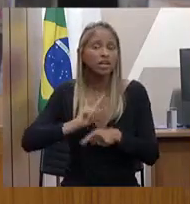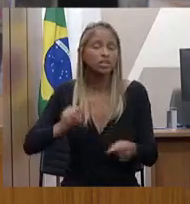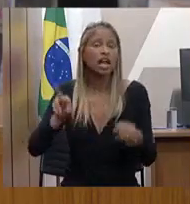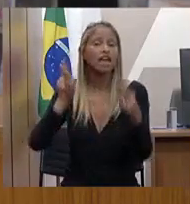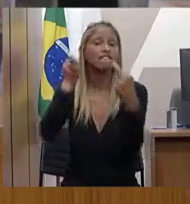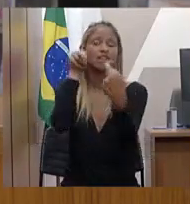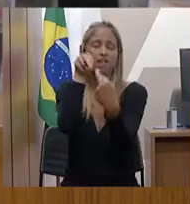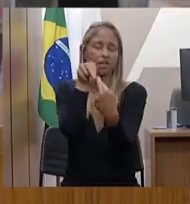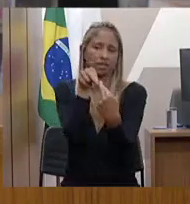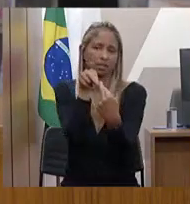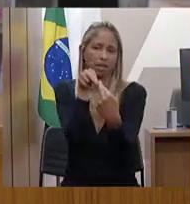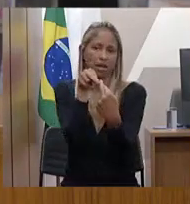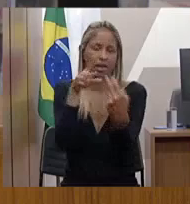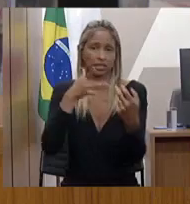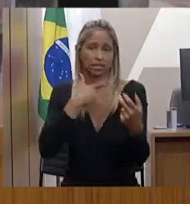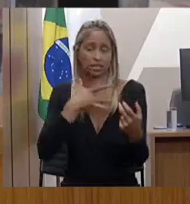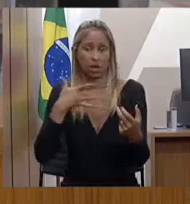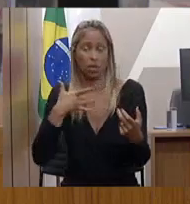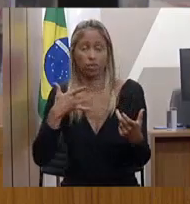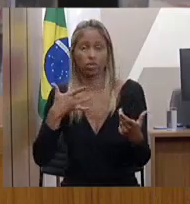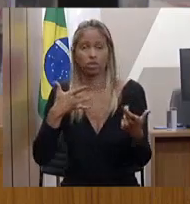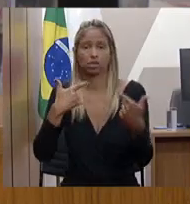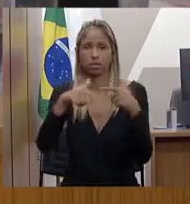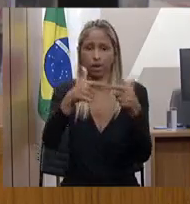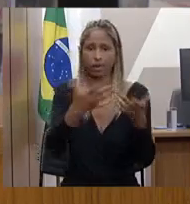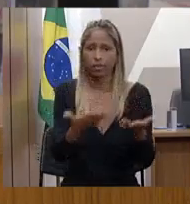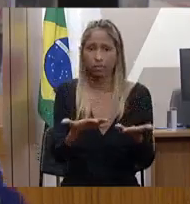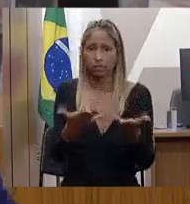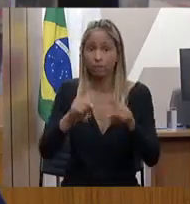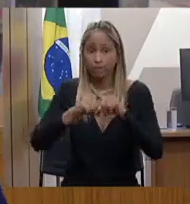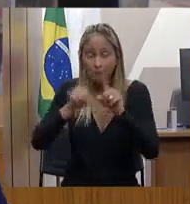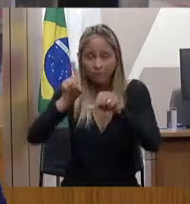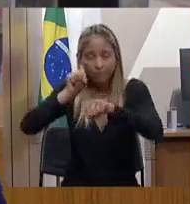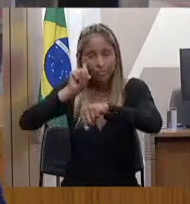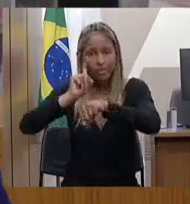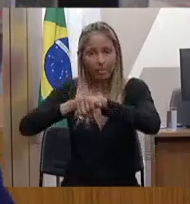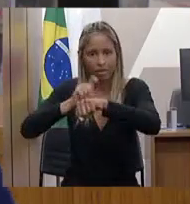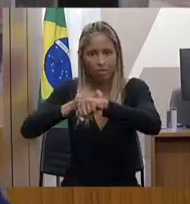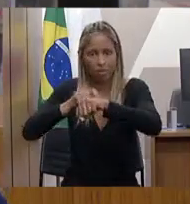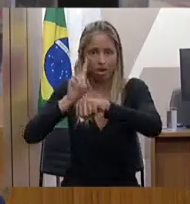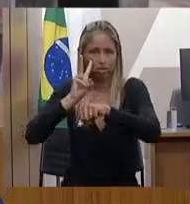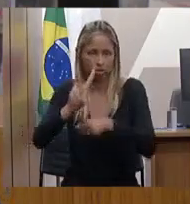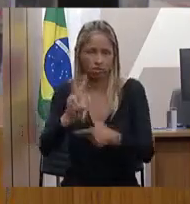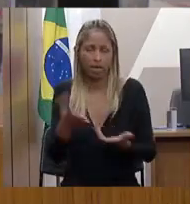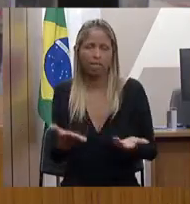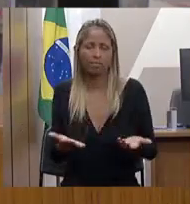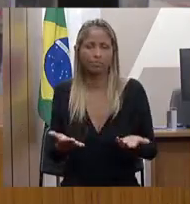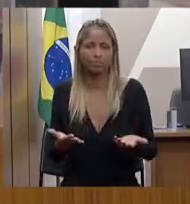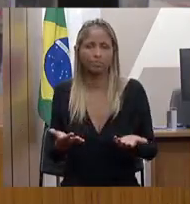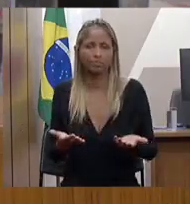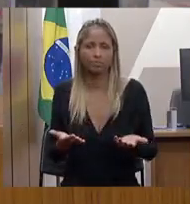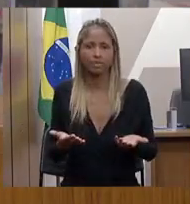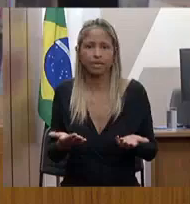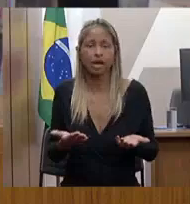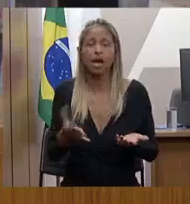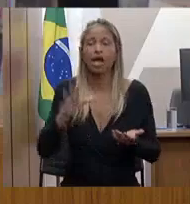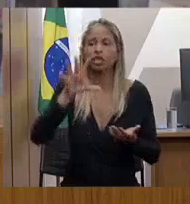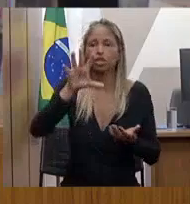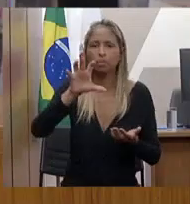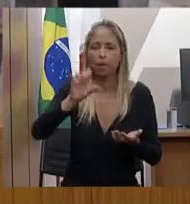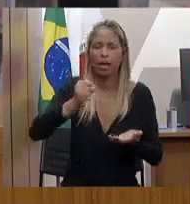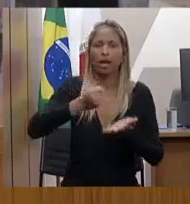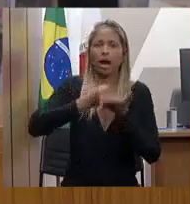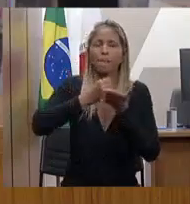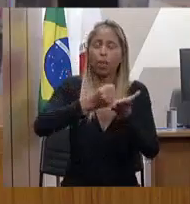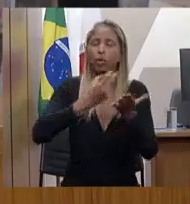e no mundo em saúde do Trabalhador nesse momento né Nós vemos que a gente perde apoio